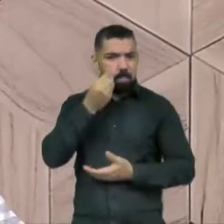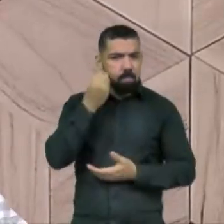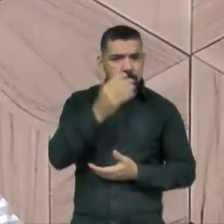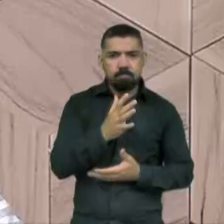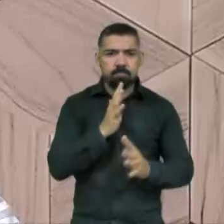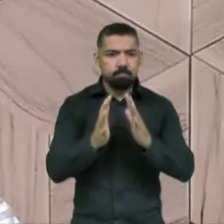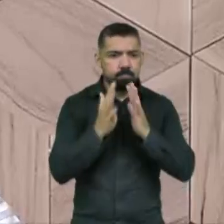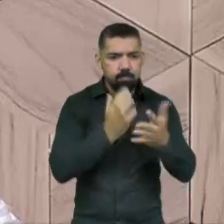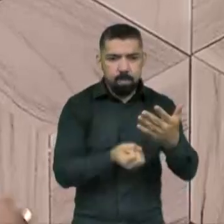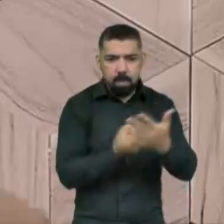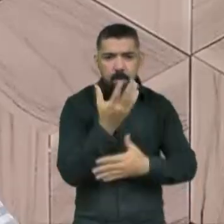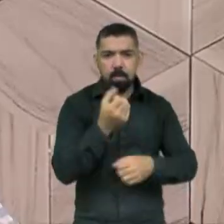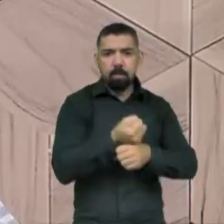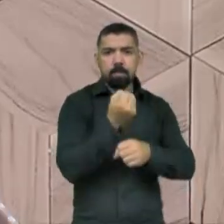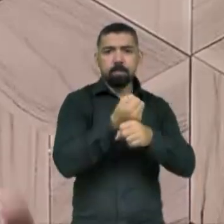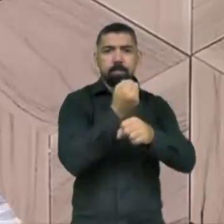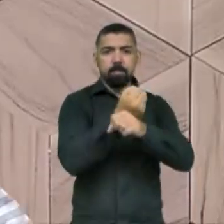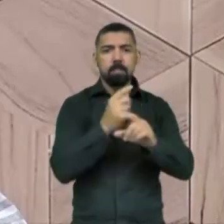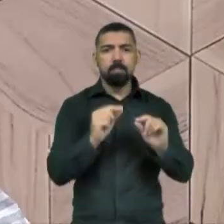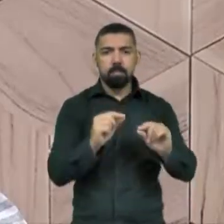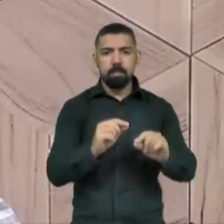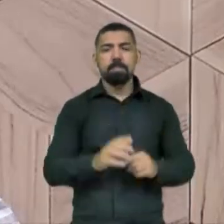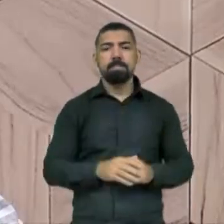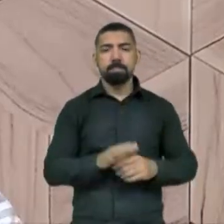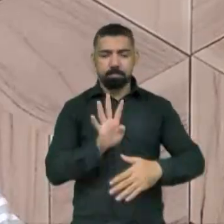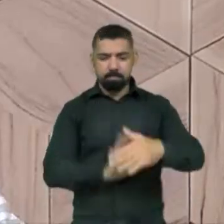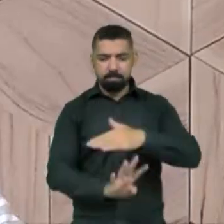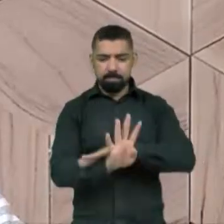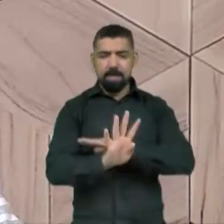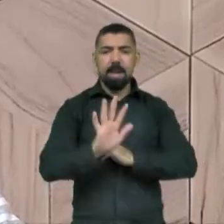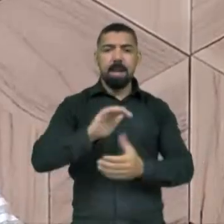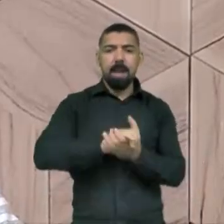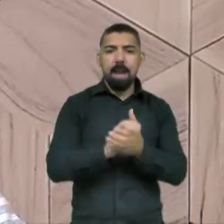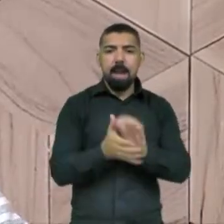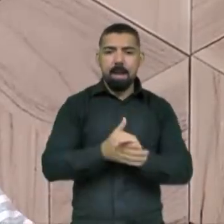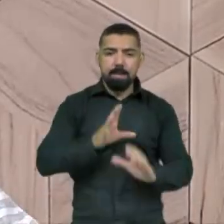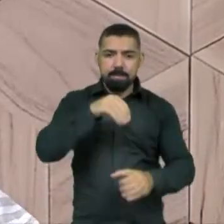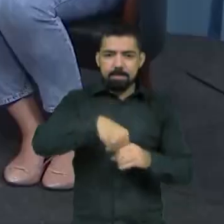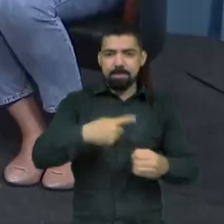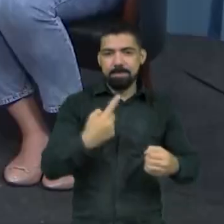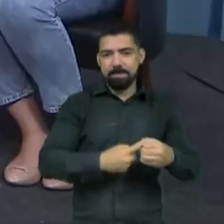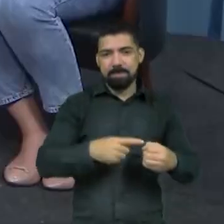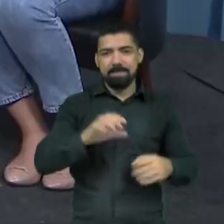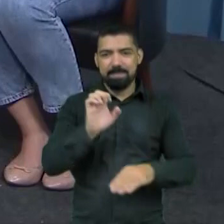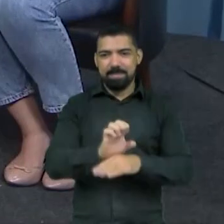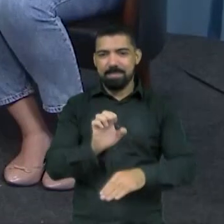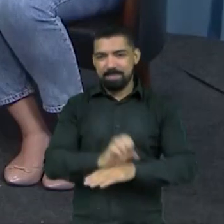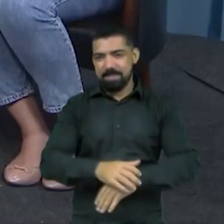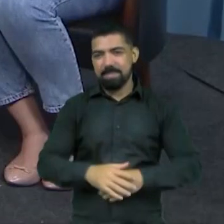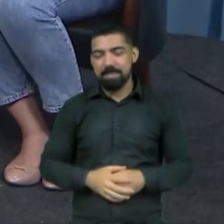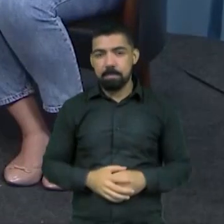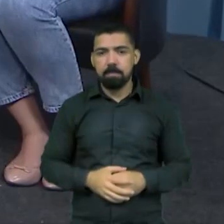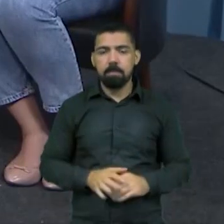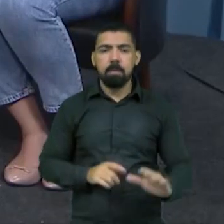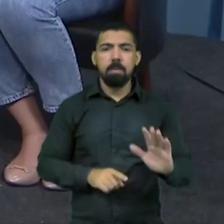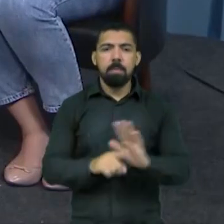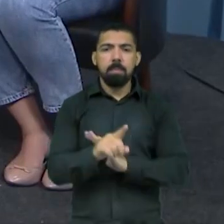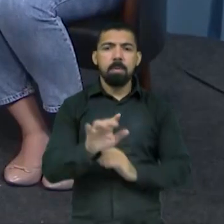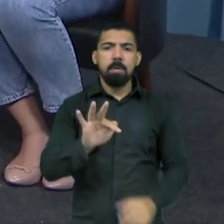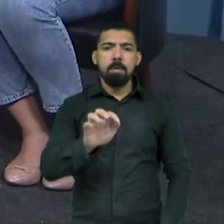estão construindo e fazendo resistir à arte no interior do estado. Deixa eu te perguntar uma coisa,